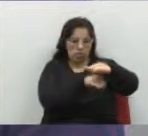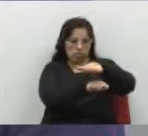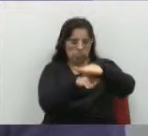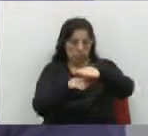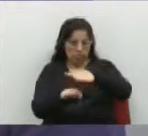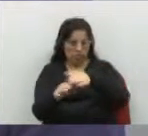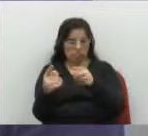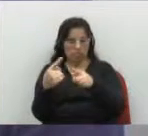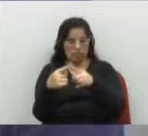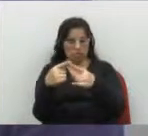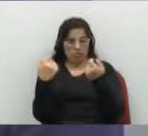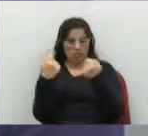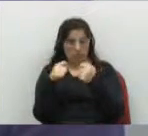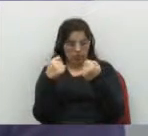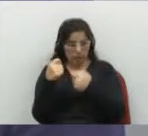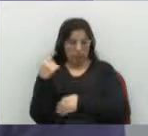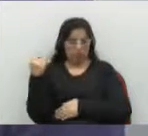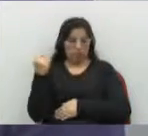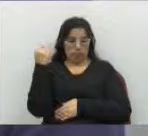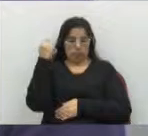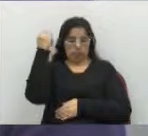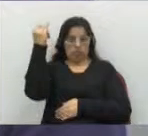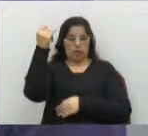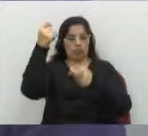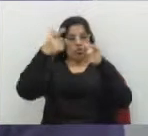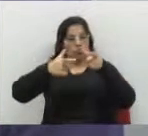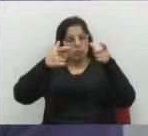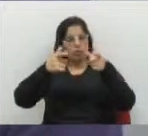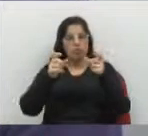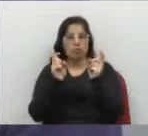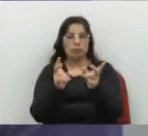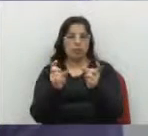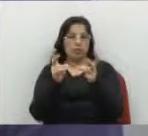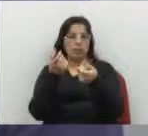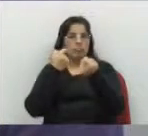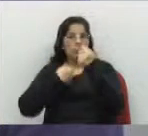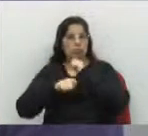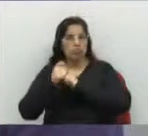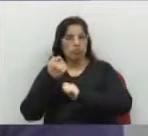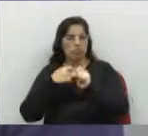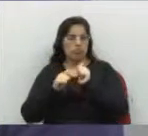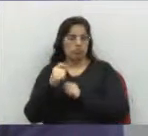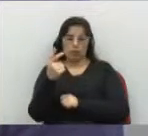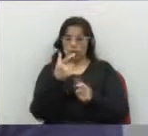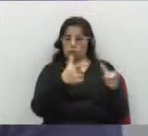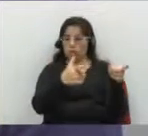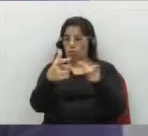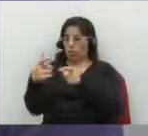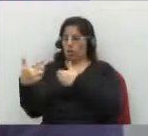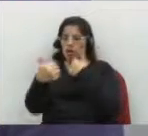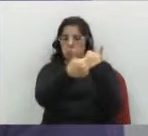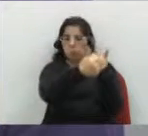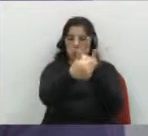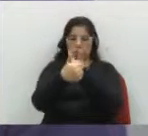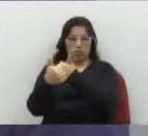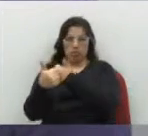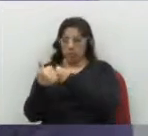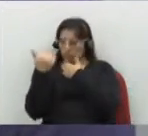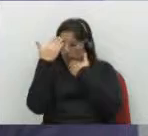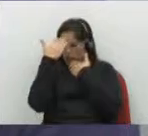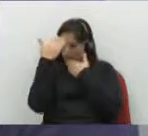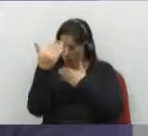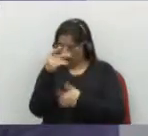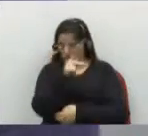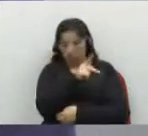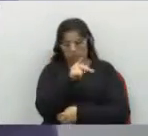uma necessidade no bairro, porque não existe mesmo a possibilidade de estacionar lá em outros locais. Eu agradeço ao